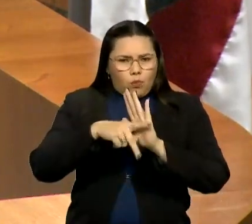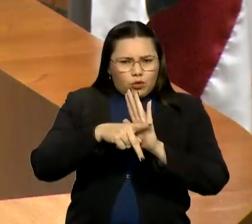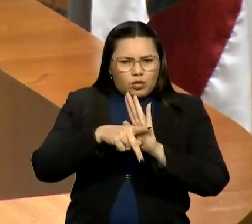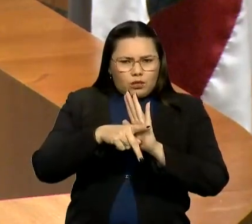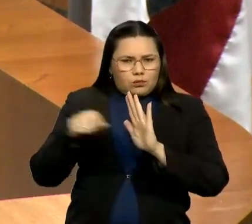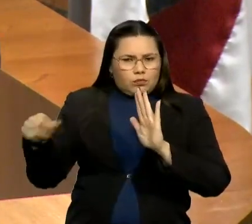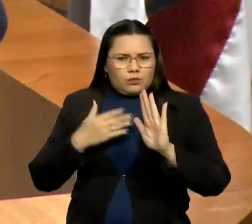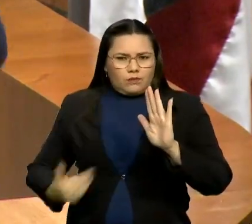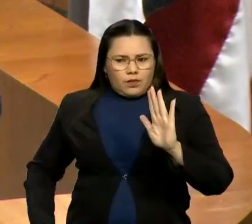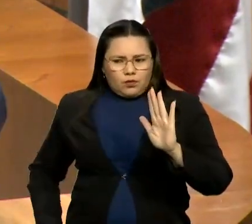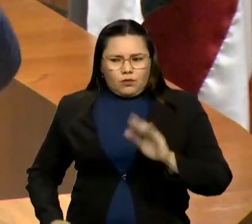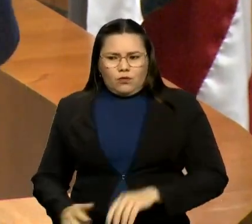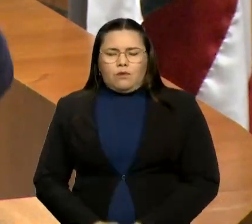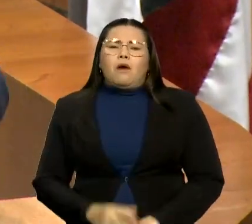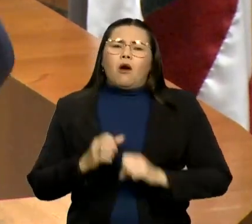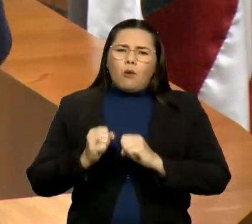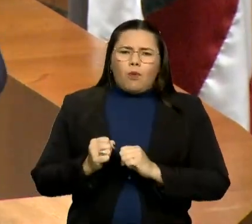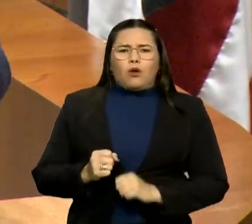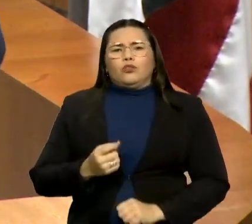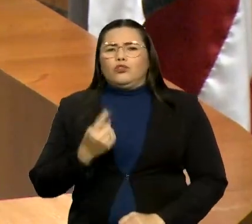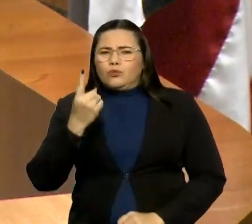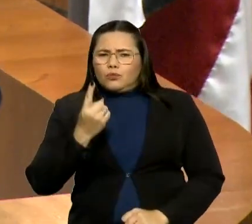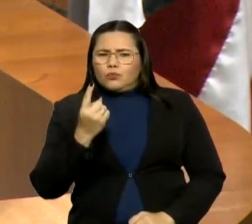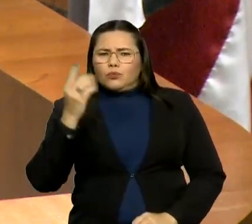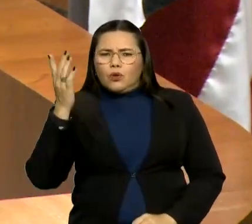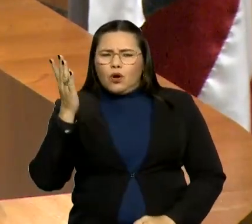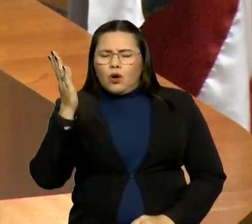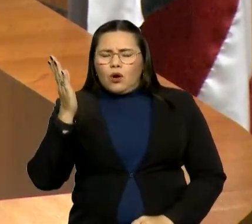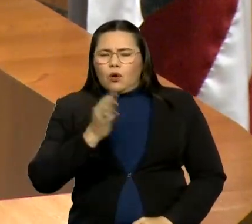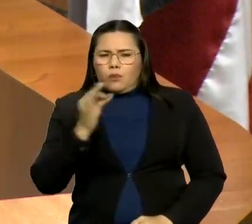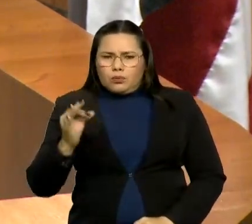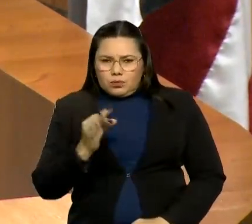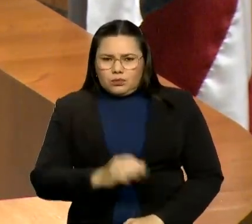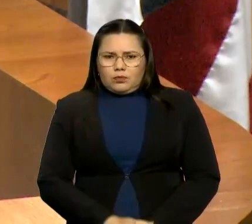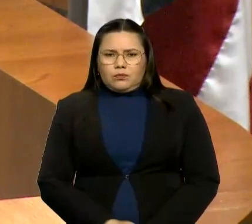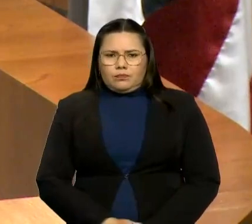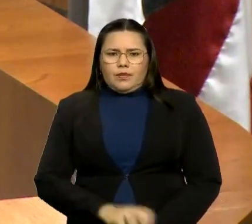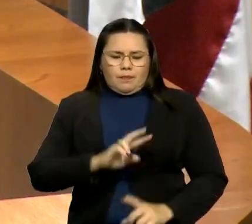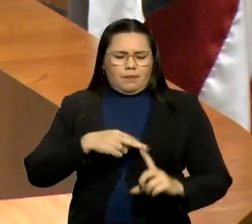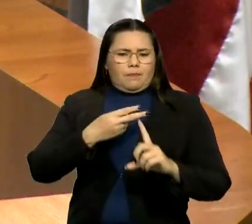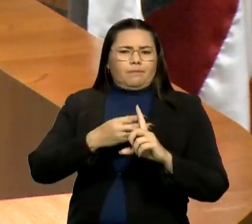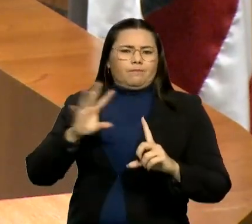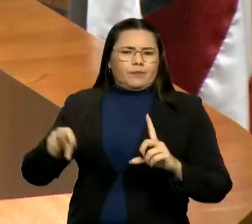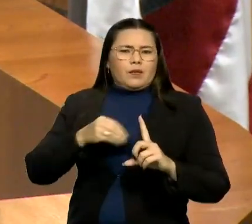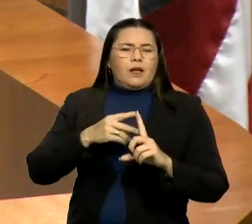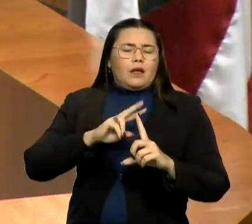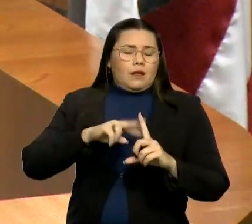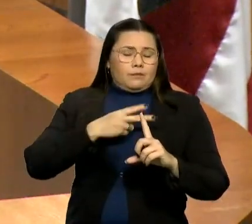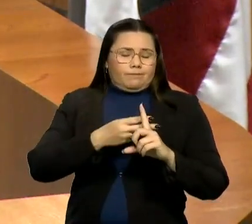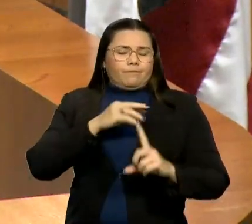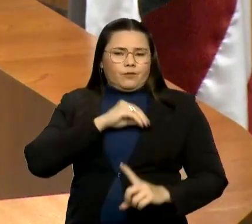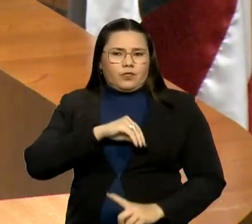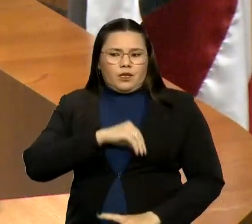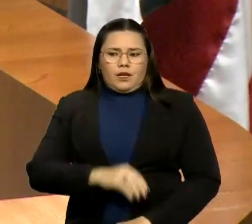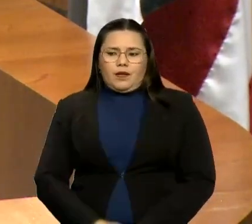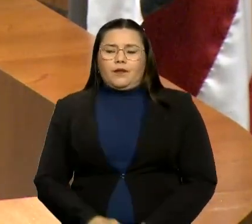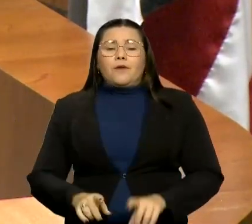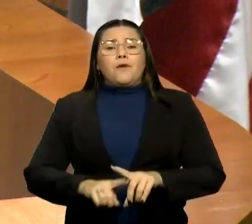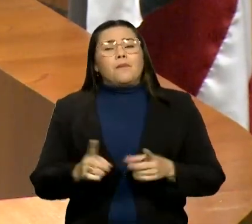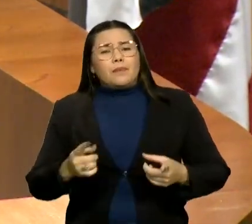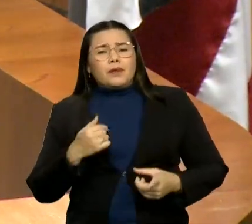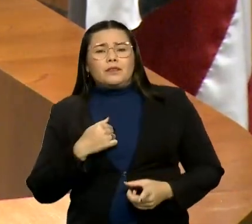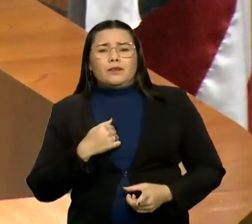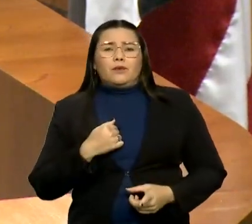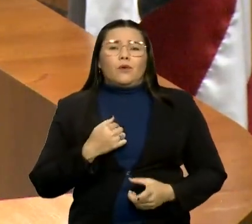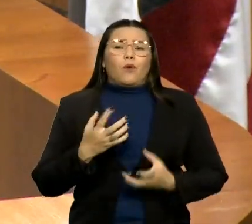Pode ser de 1%. Sou a favor de qualquer ajuste servidor. O que eu vou tentar amanhã de hoje, em defesa dos servidores,